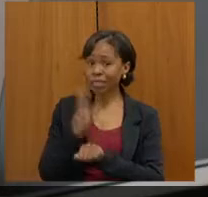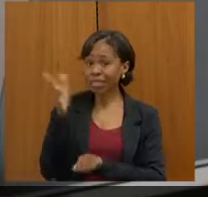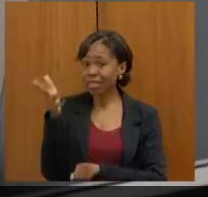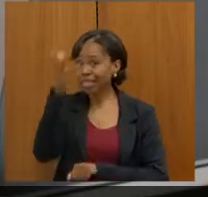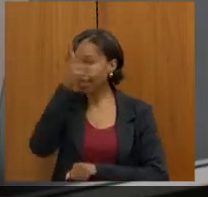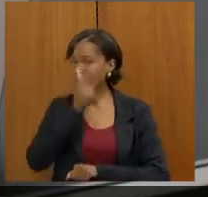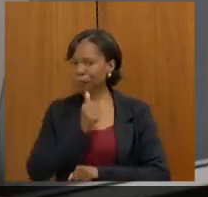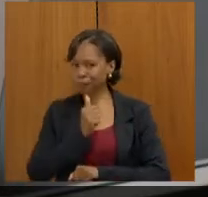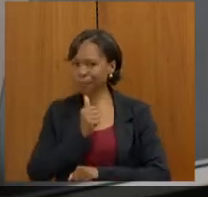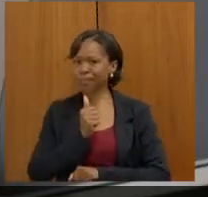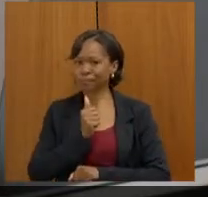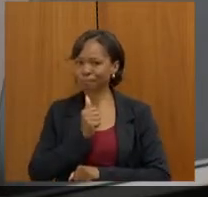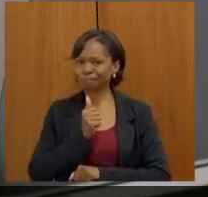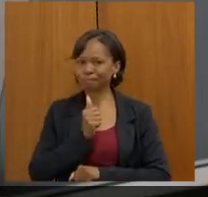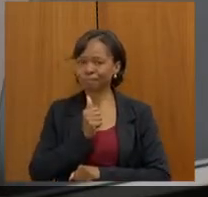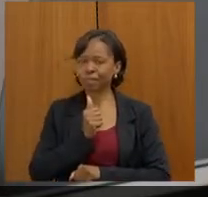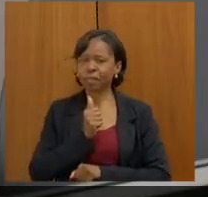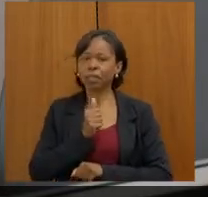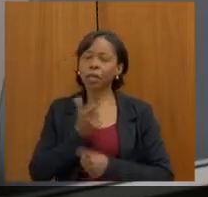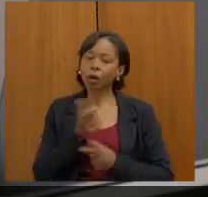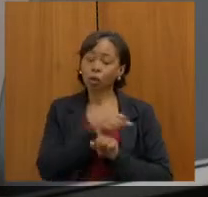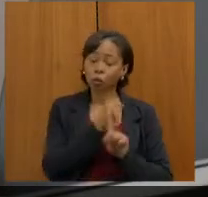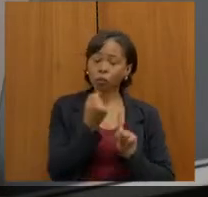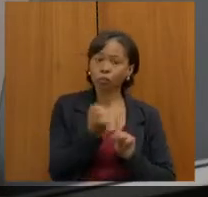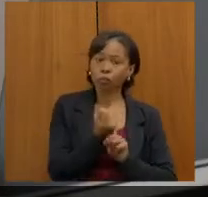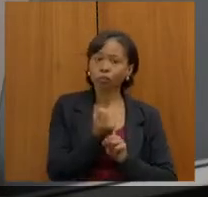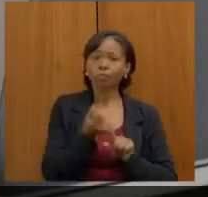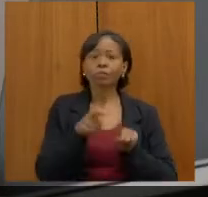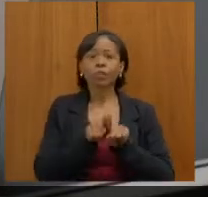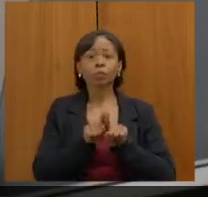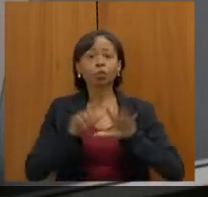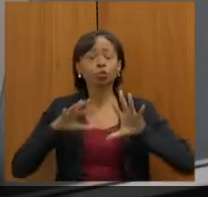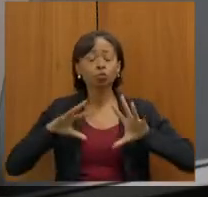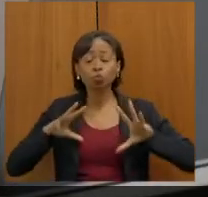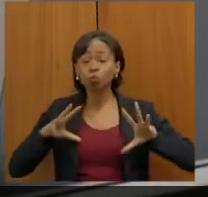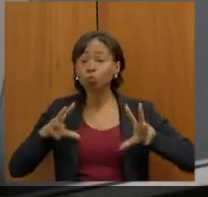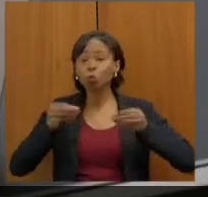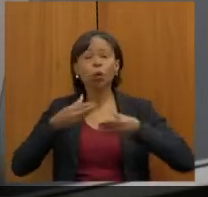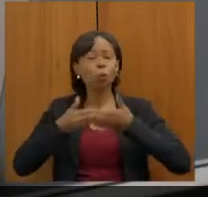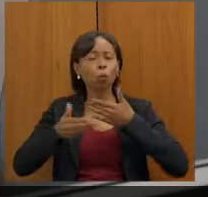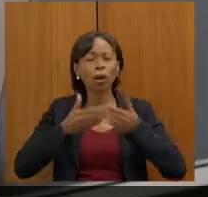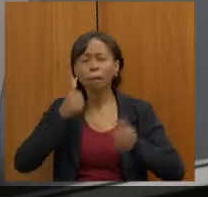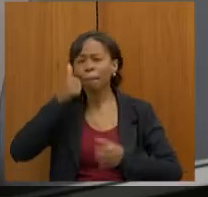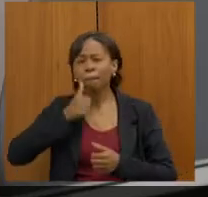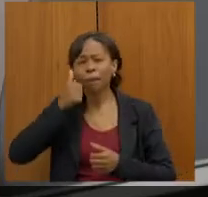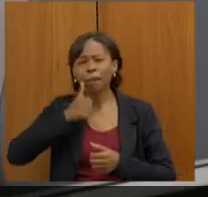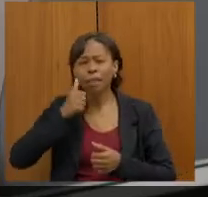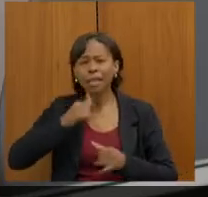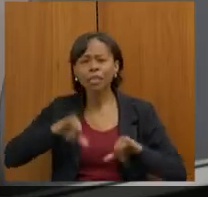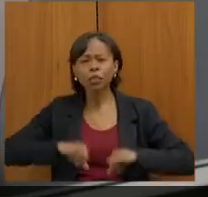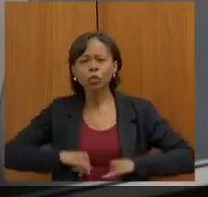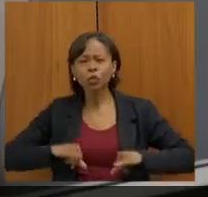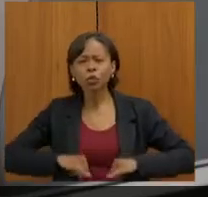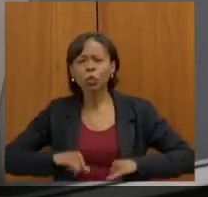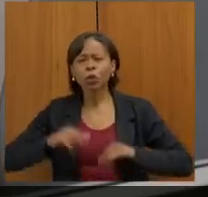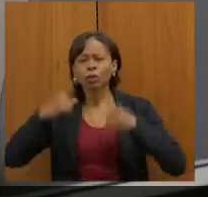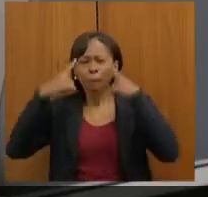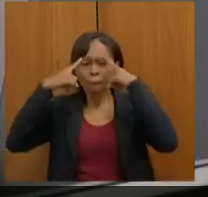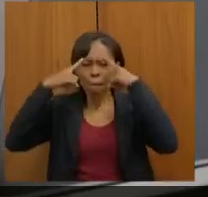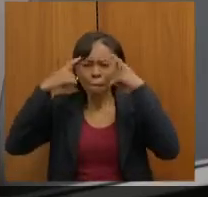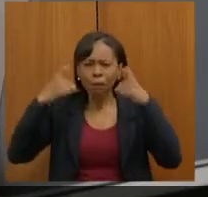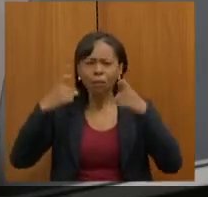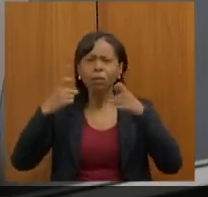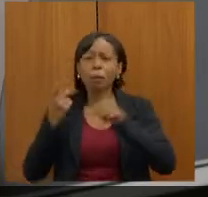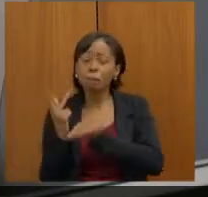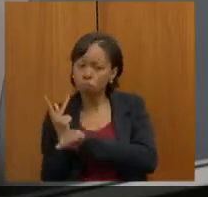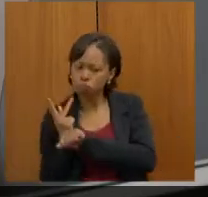não só da sociedade Mas também de todas as mulheres que estão em situação de violência para procurar